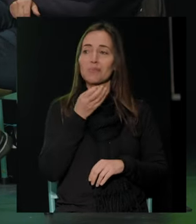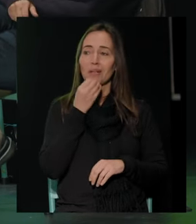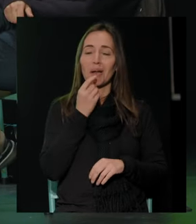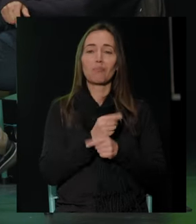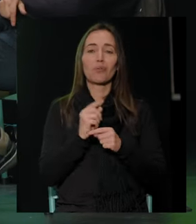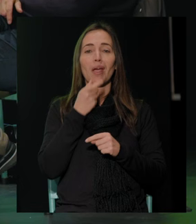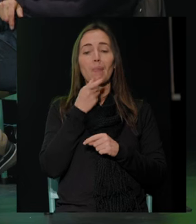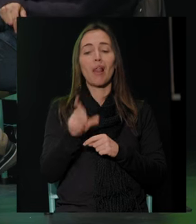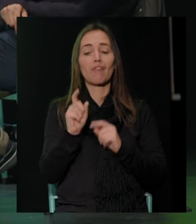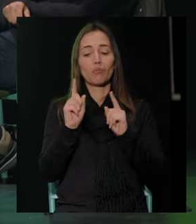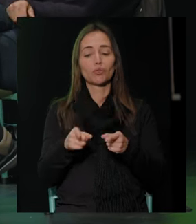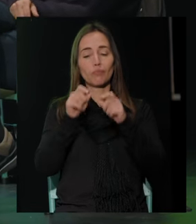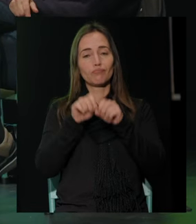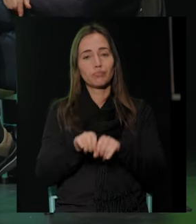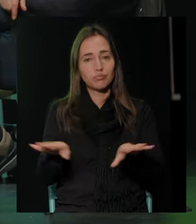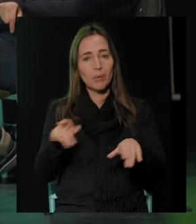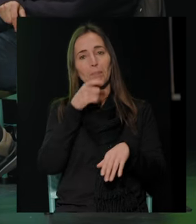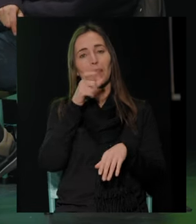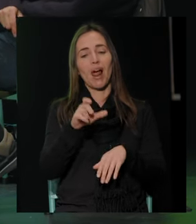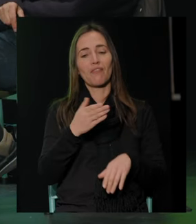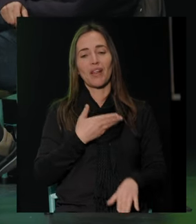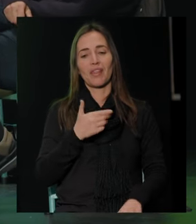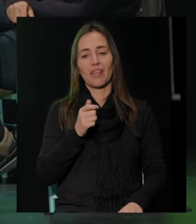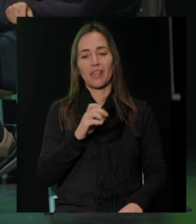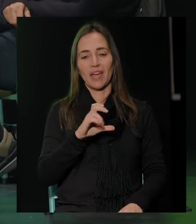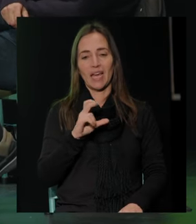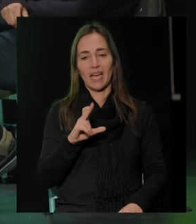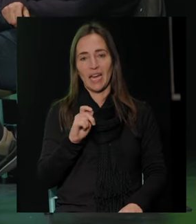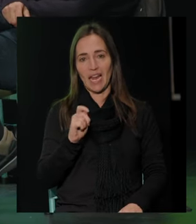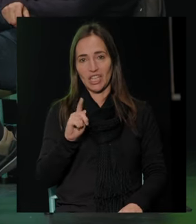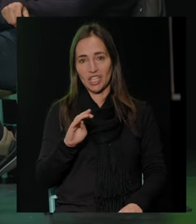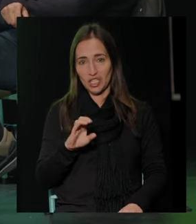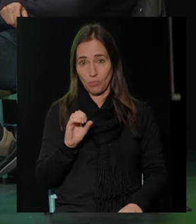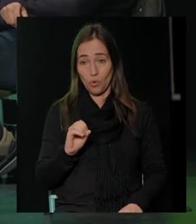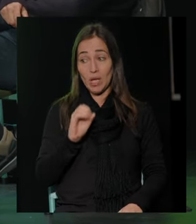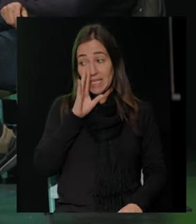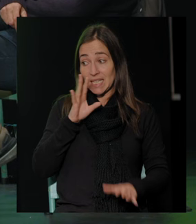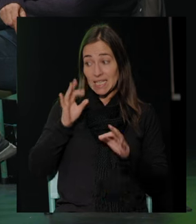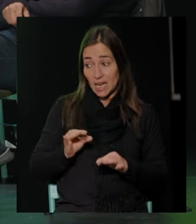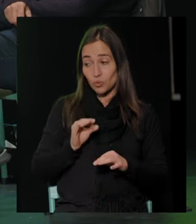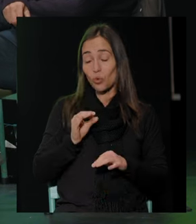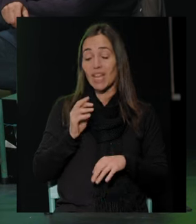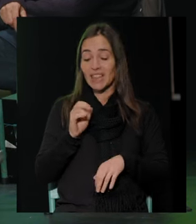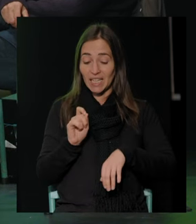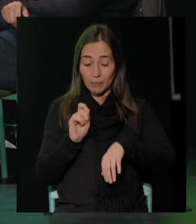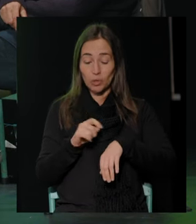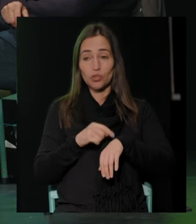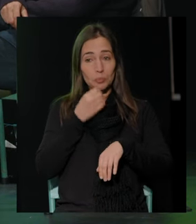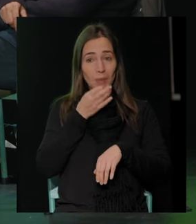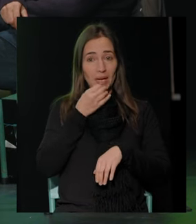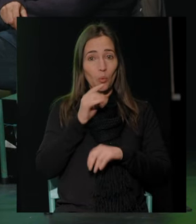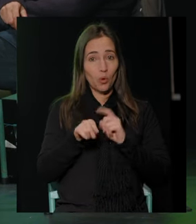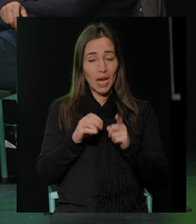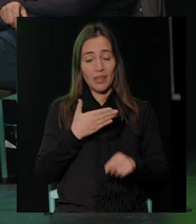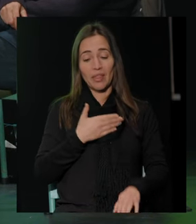surgiu e começou a ser usada. Agora, se me garantirem que eu tenho 30 minutos para explicar o que é que decrescimento significa, eu